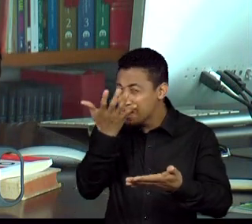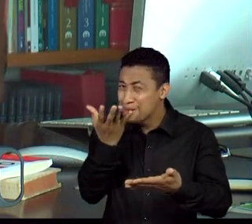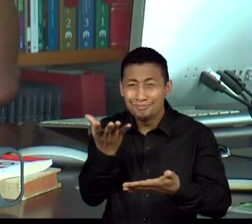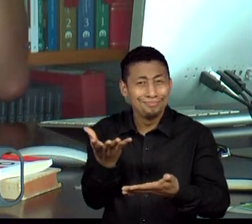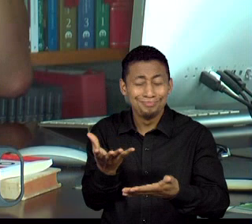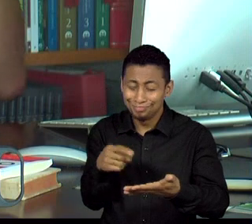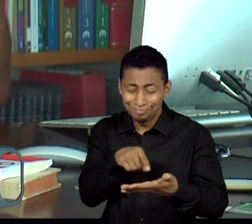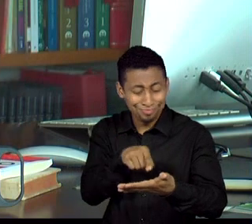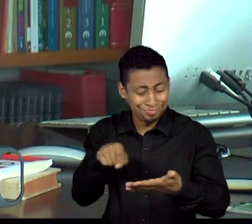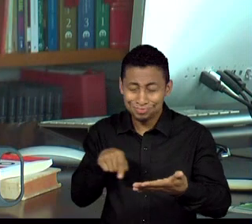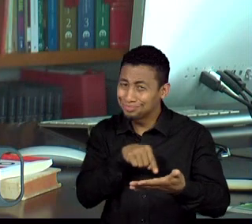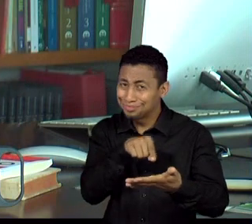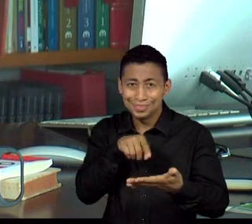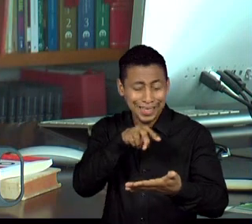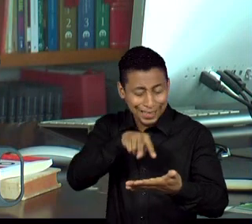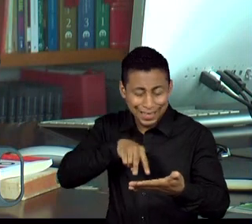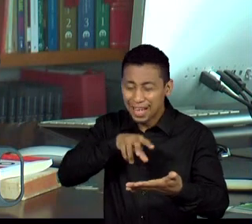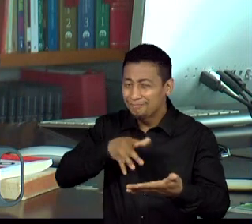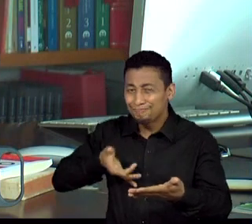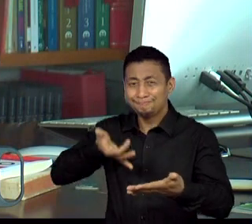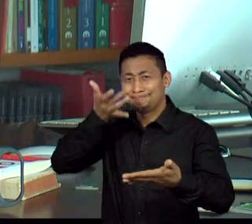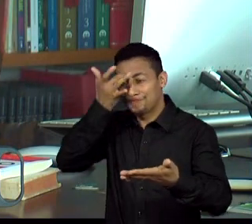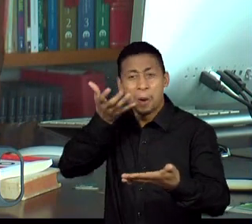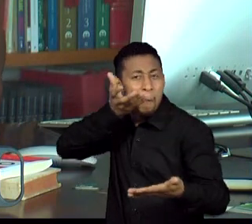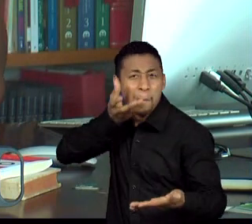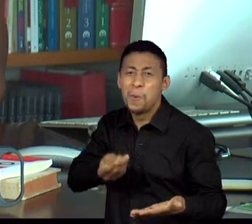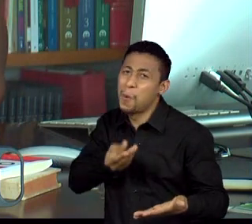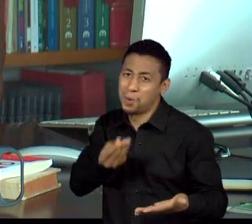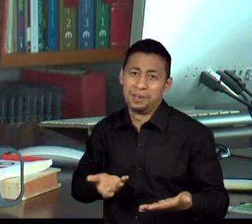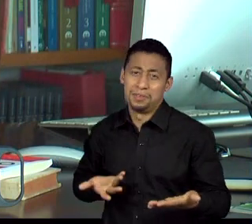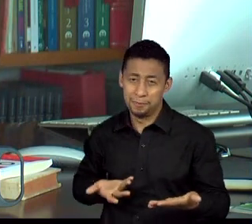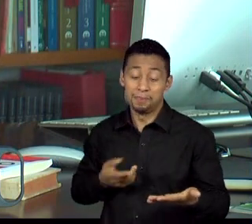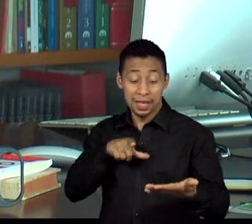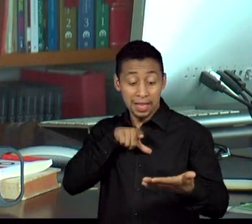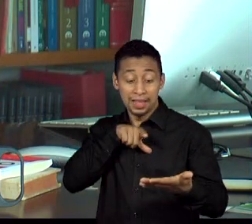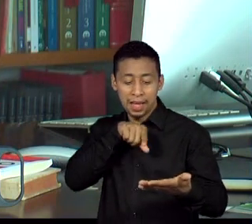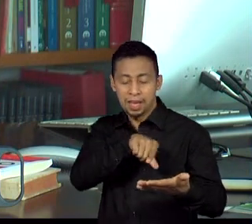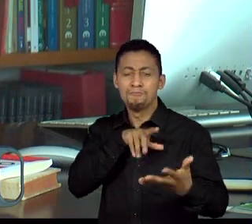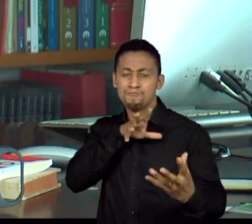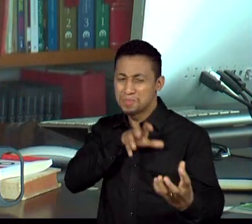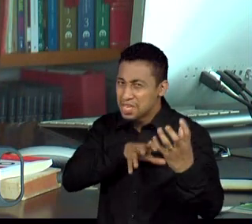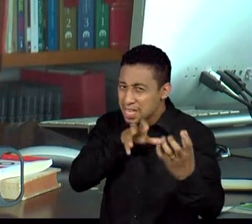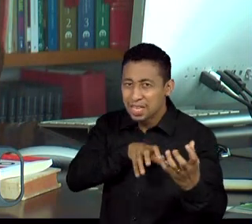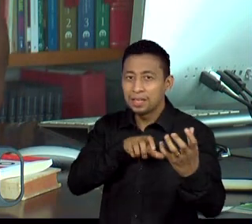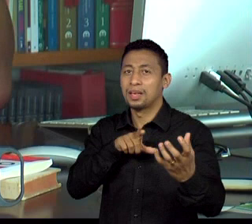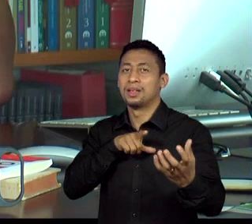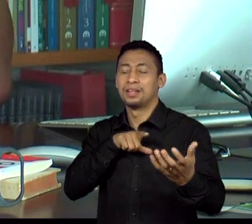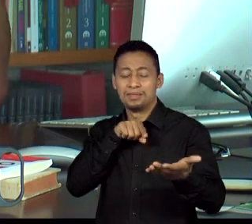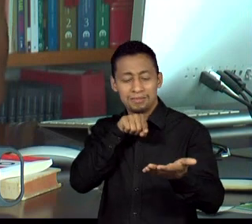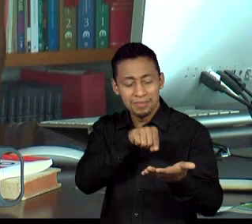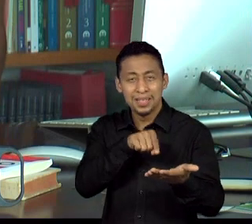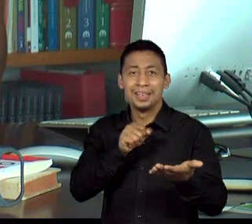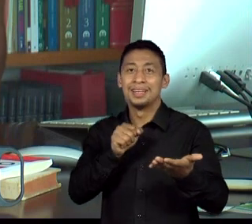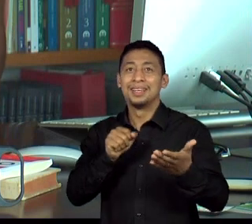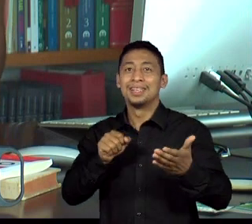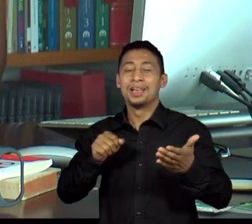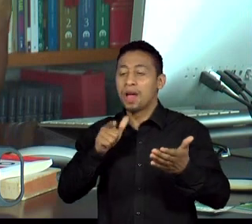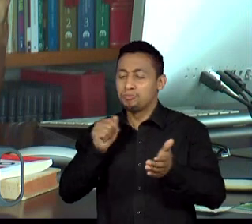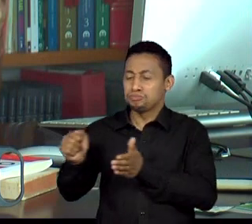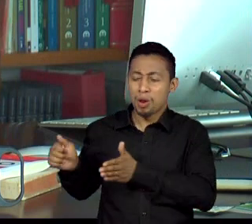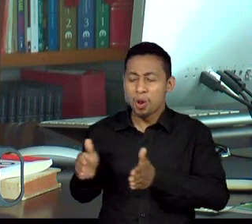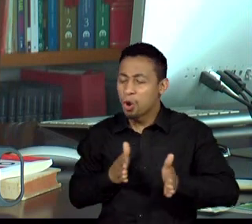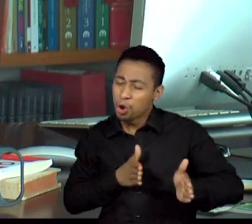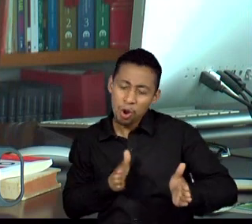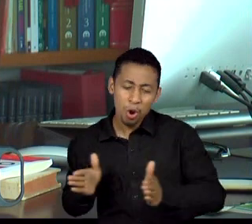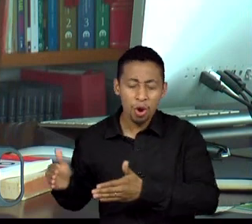né? Nonada, tiros que o senhor ouviu foram briga de gente, não, Deus esteja, alvejei mirim árvore embaixo do córrego por meu